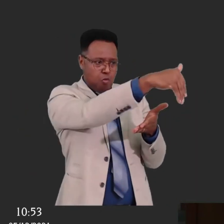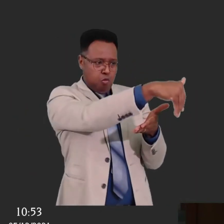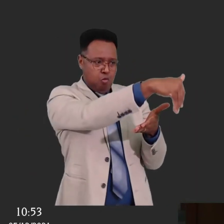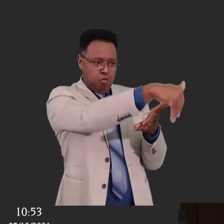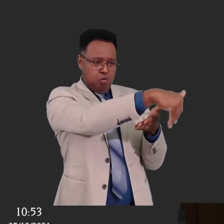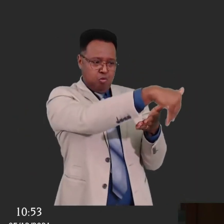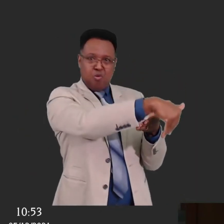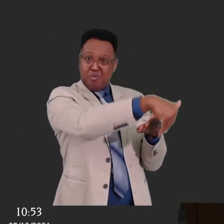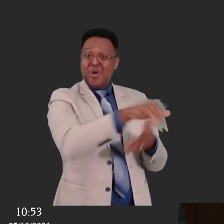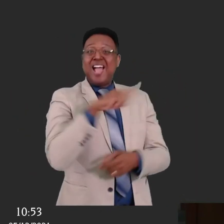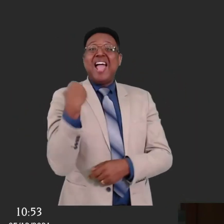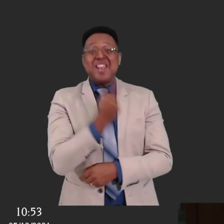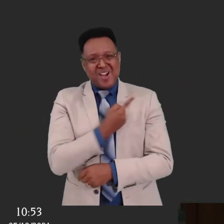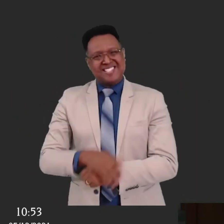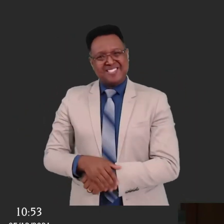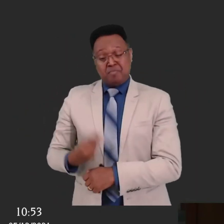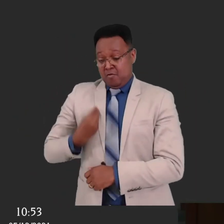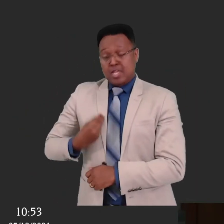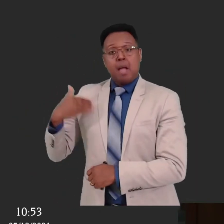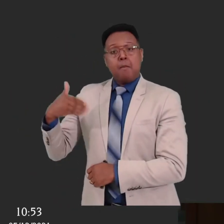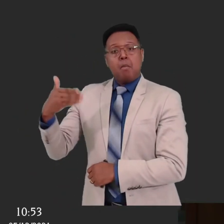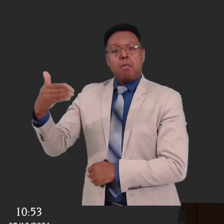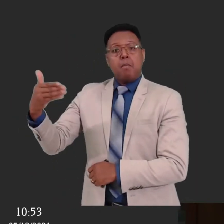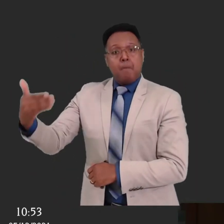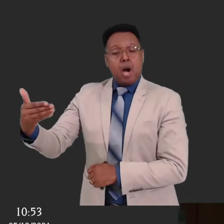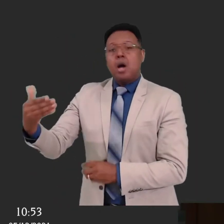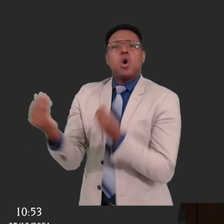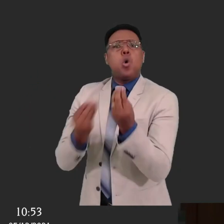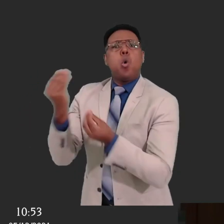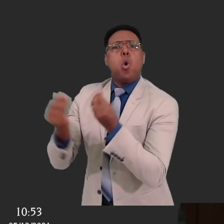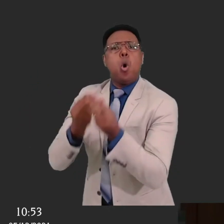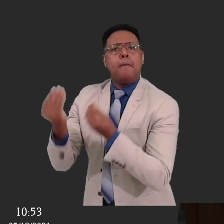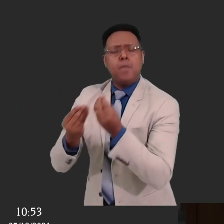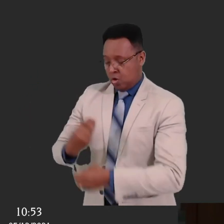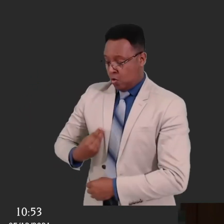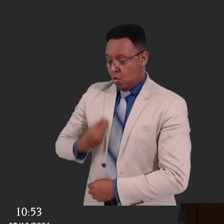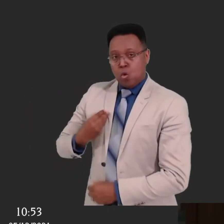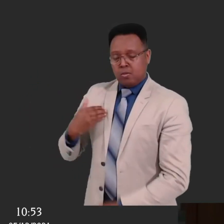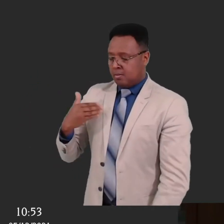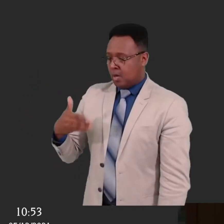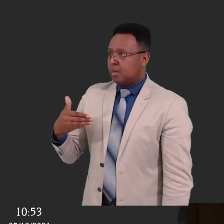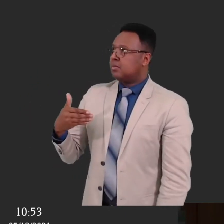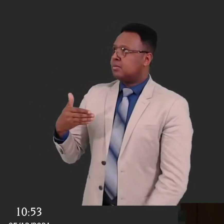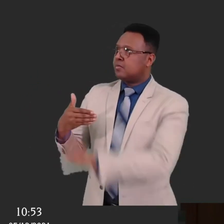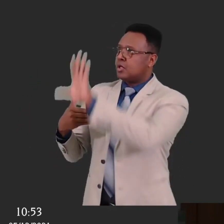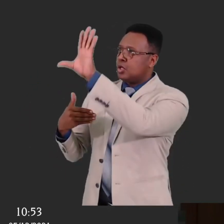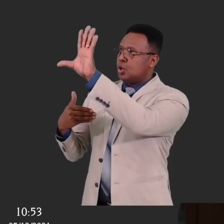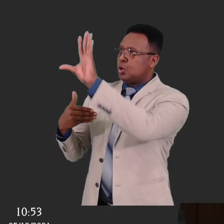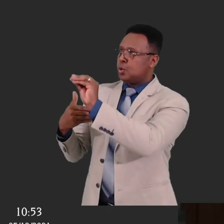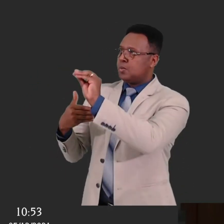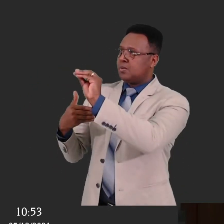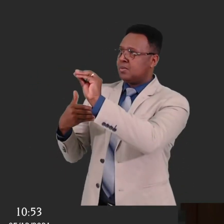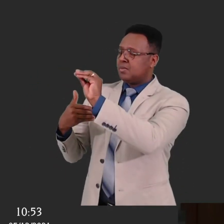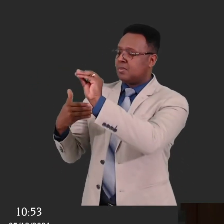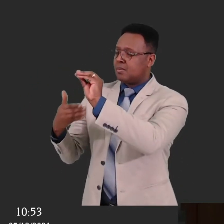e um pedacinho da imagem que é Cristo que está sendo sobre nós, vai se projetando. Quanto